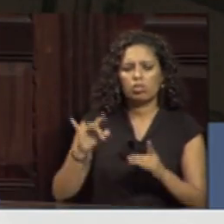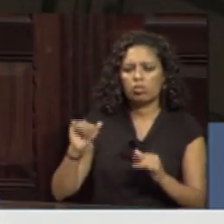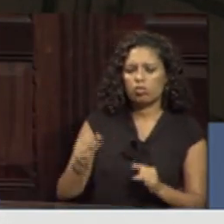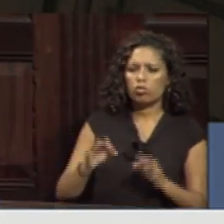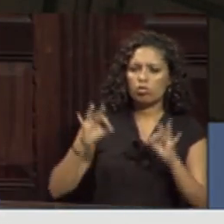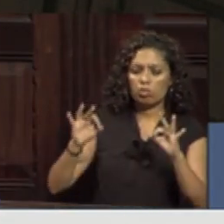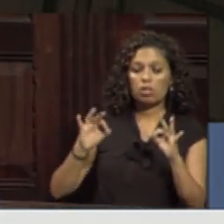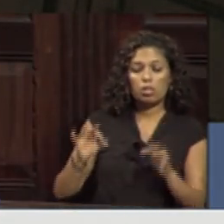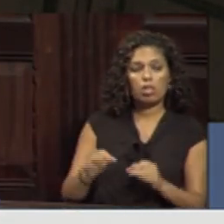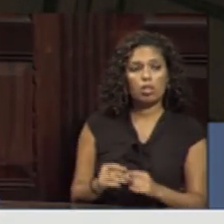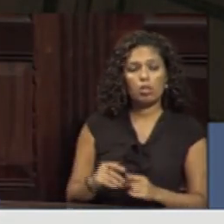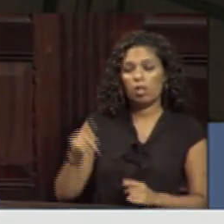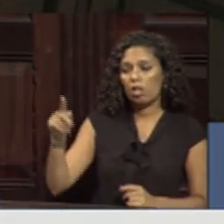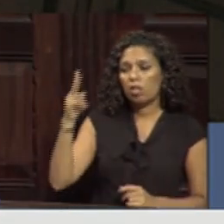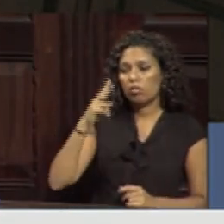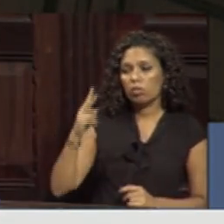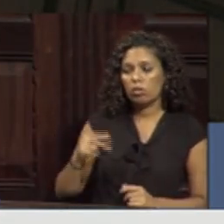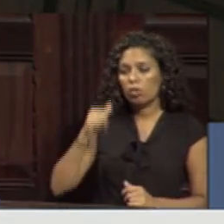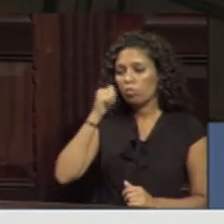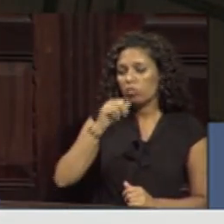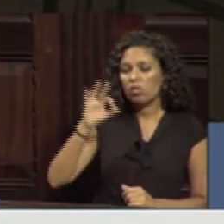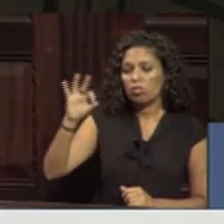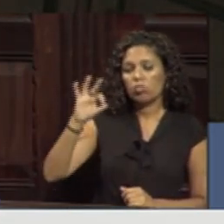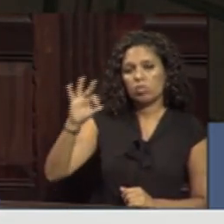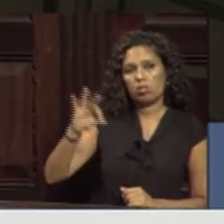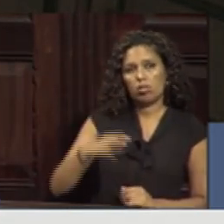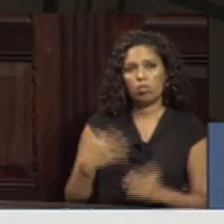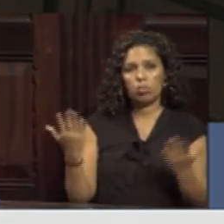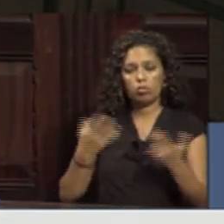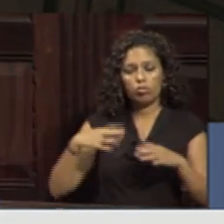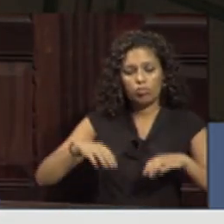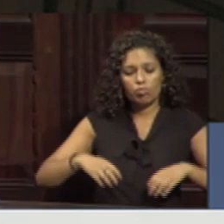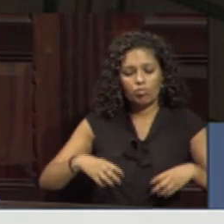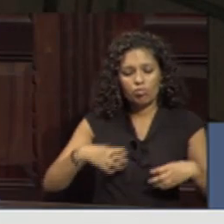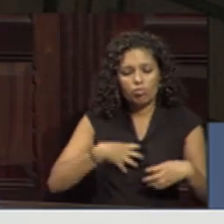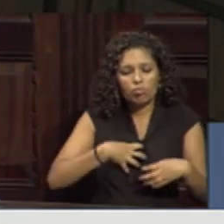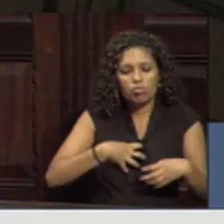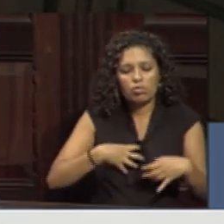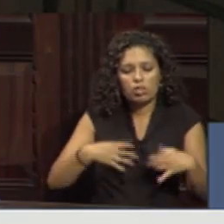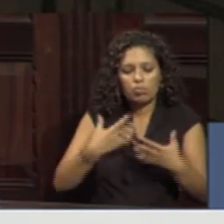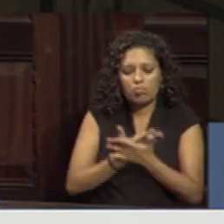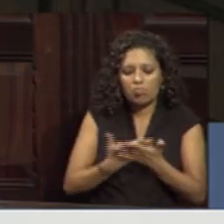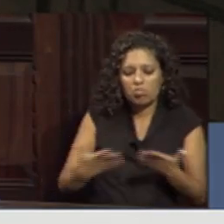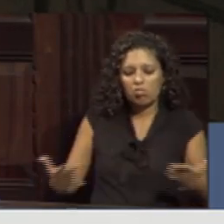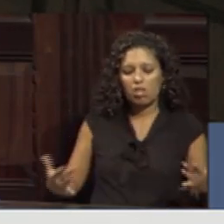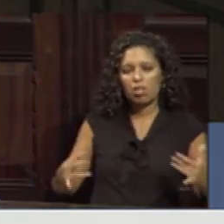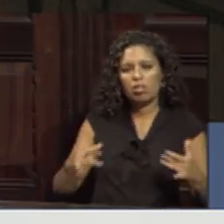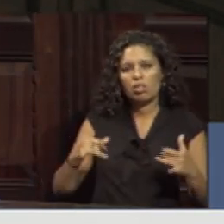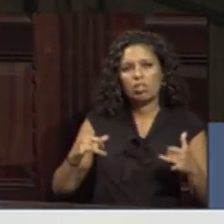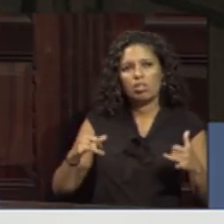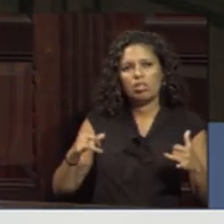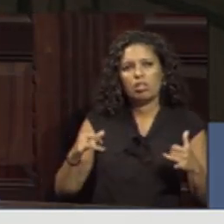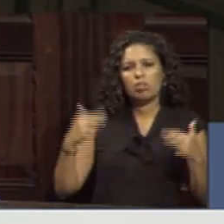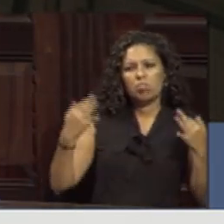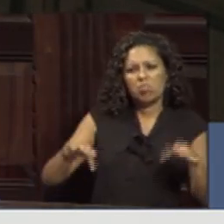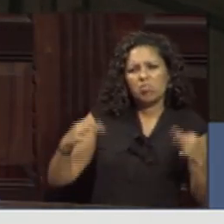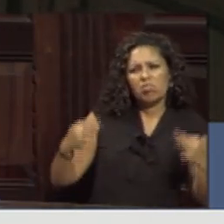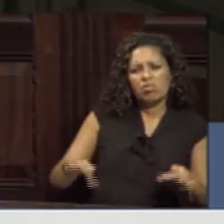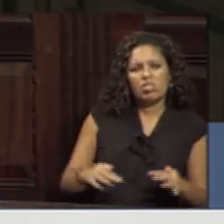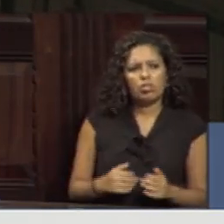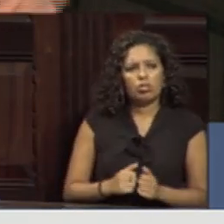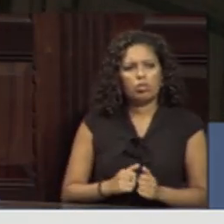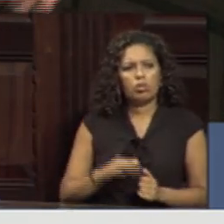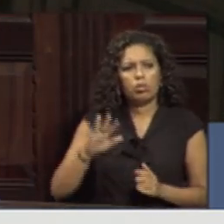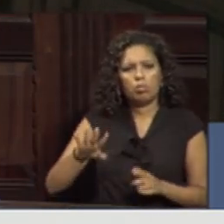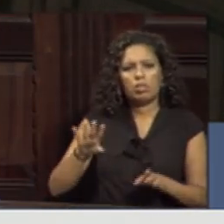Marielle, do Anderson. Sentimento de dor, de perda muito grande. Mas também quero estar abraçando